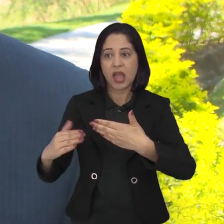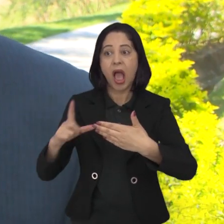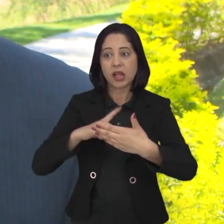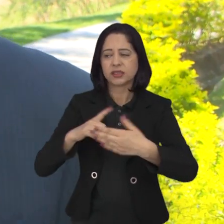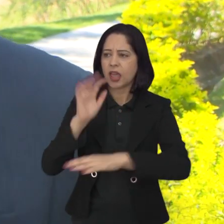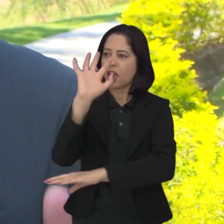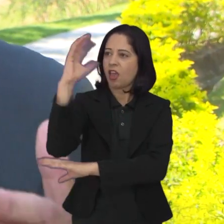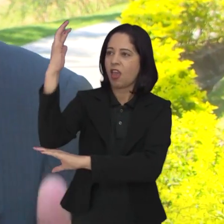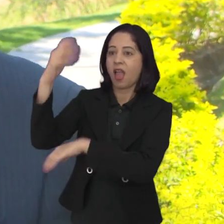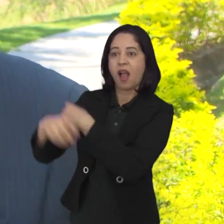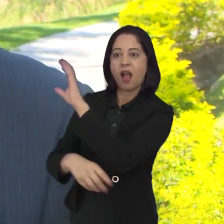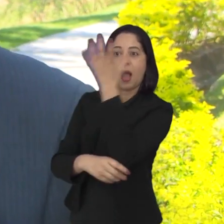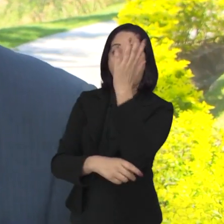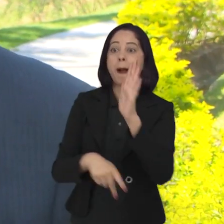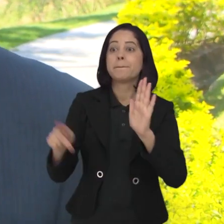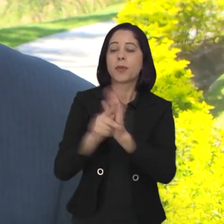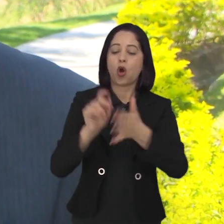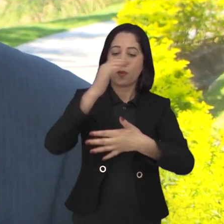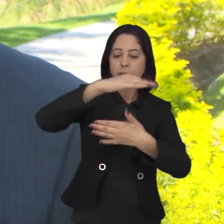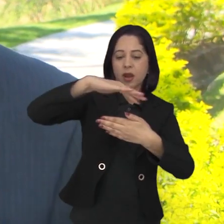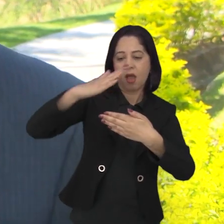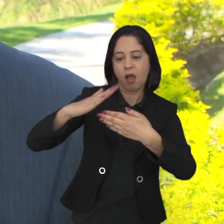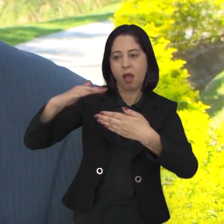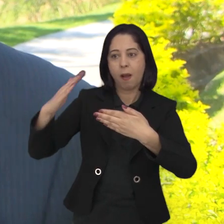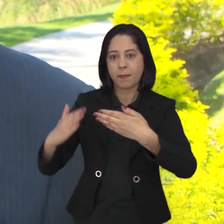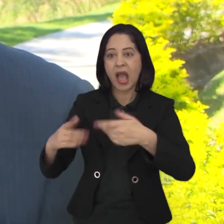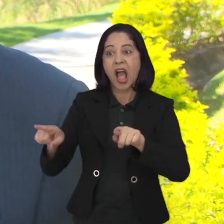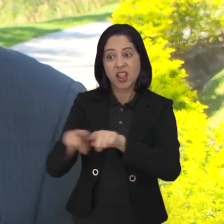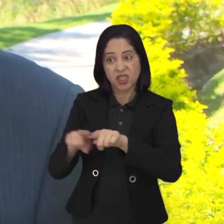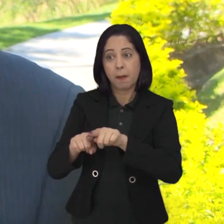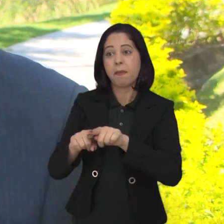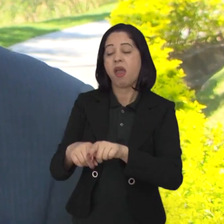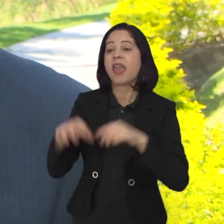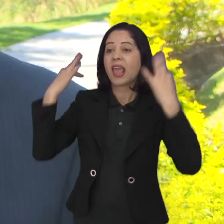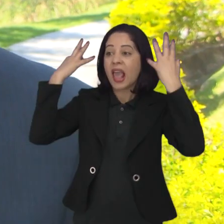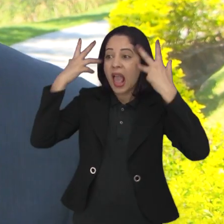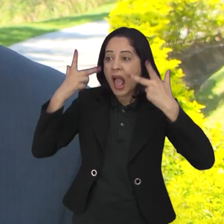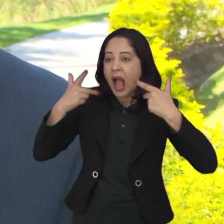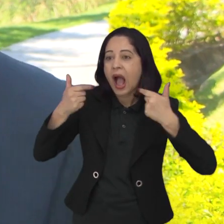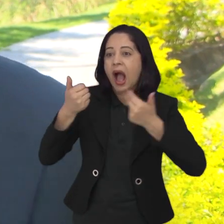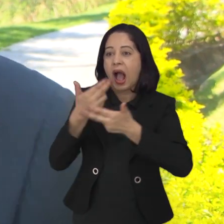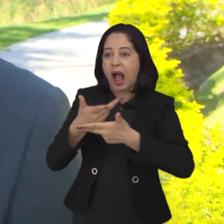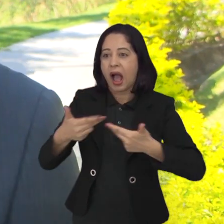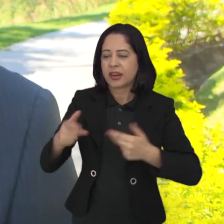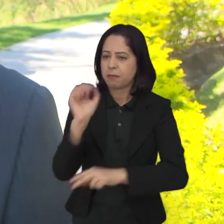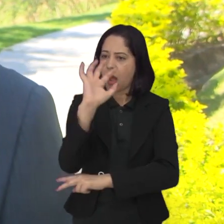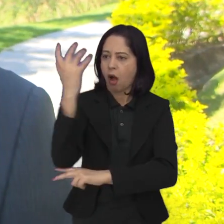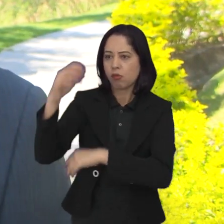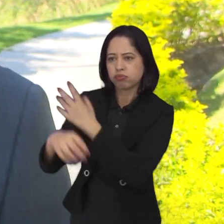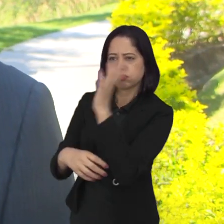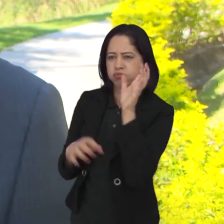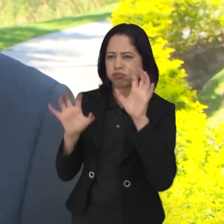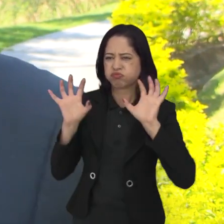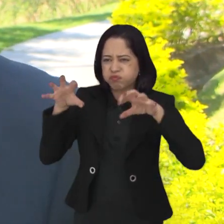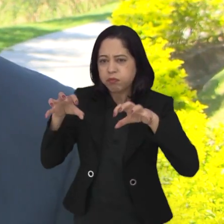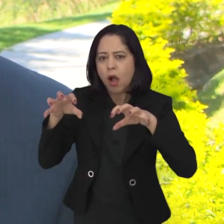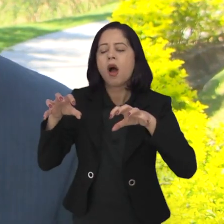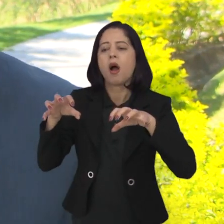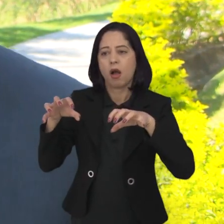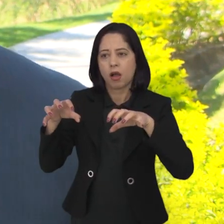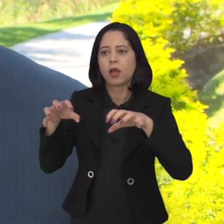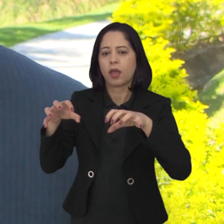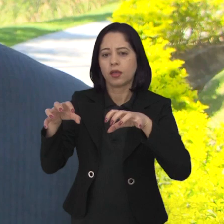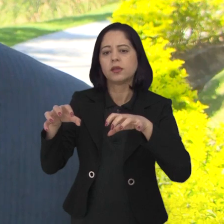de Mata Atlântica e temos uma gama muito grande de animais silvestres e em rotas migratórias